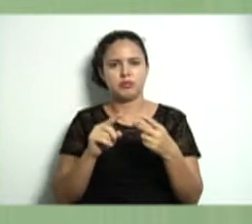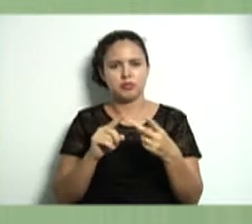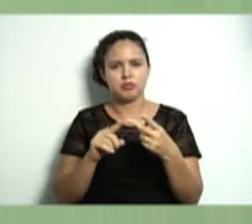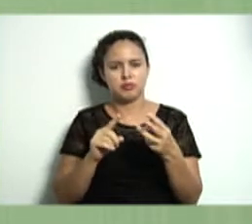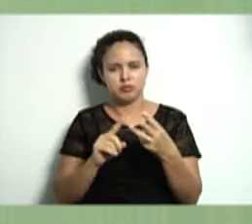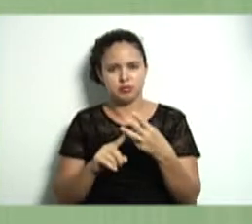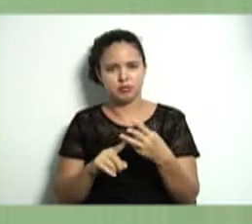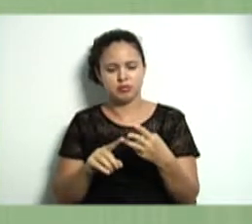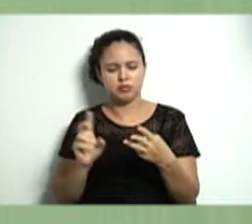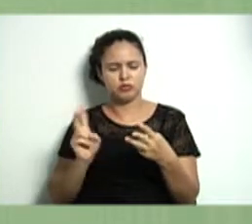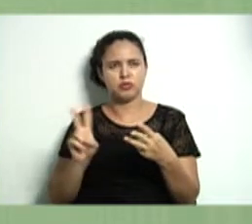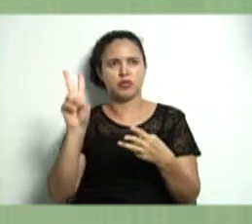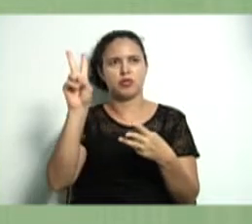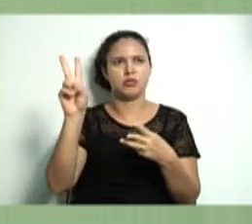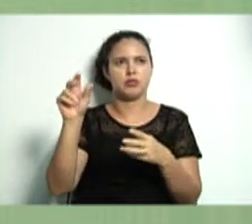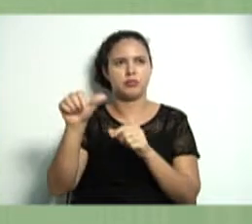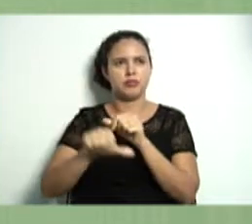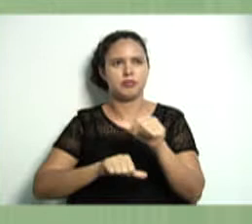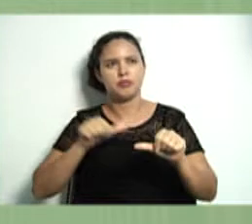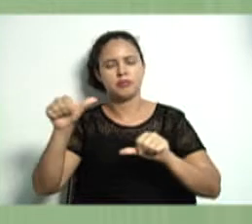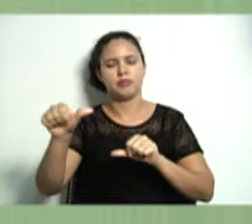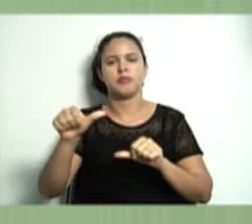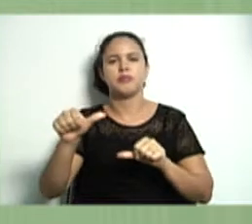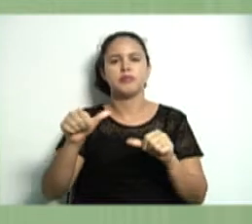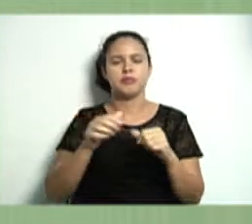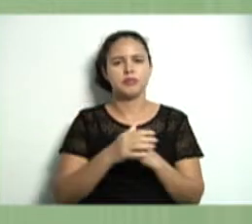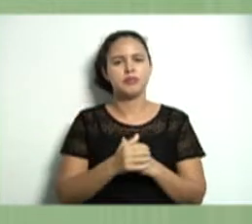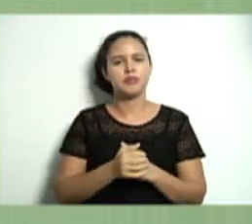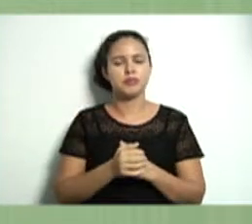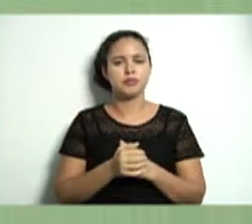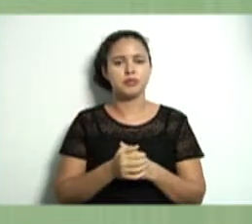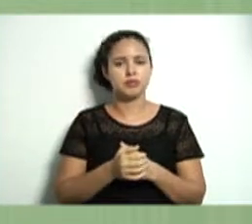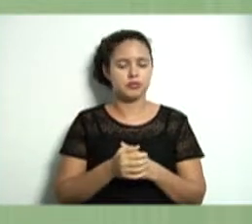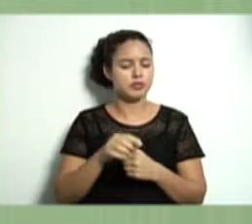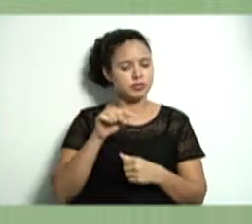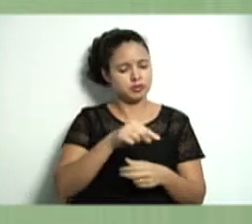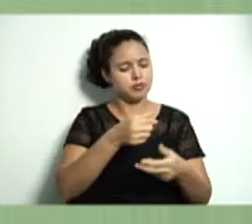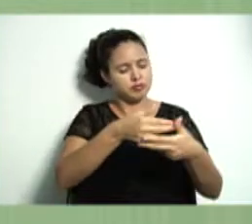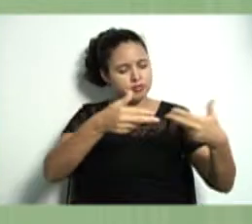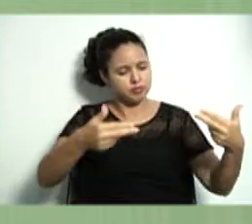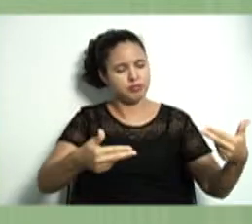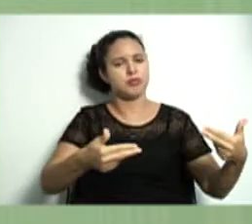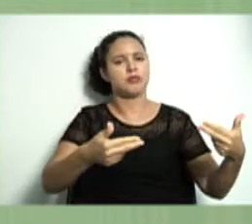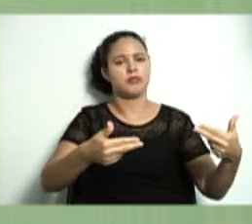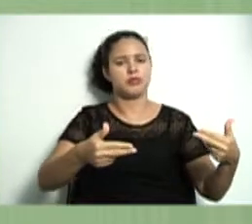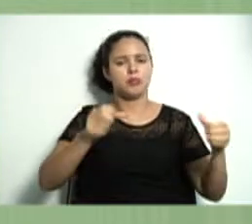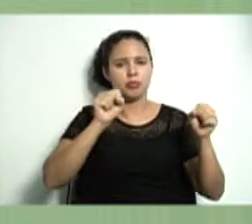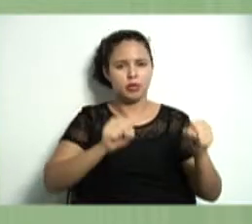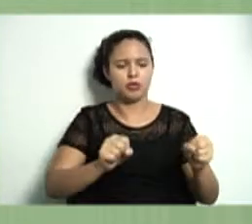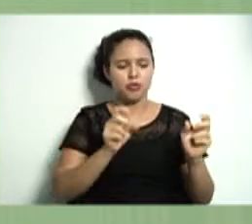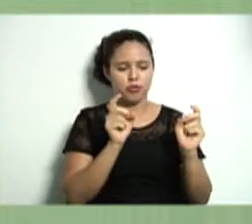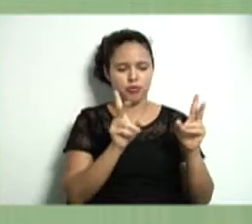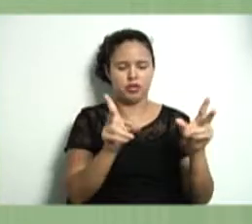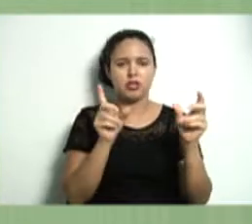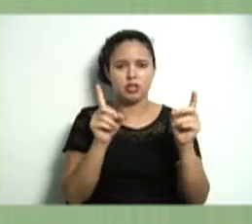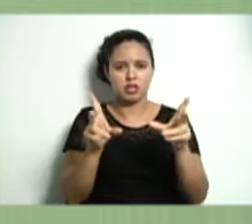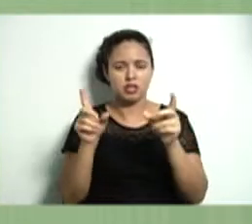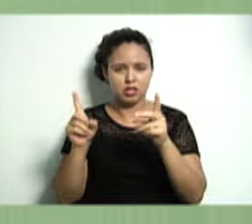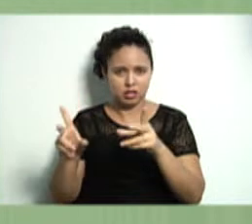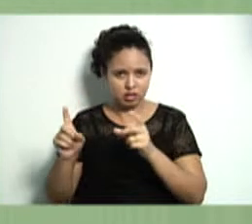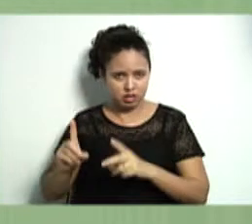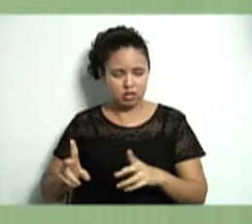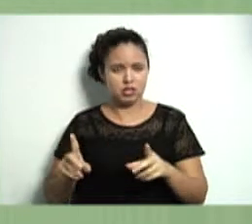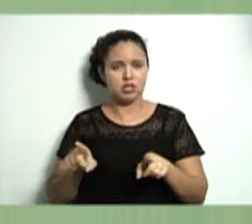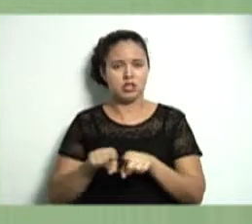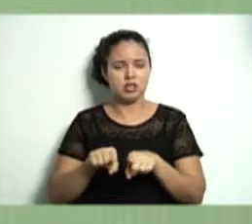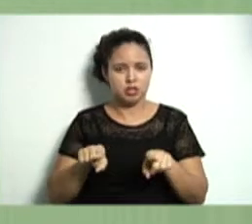com valor de troca em excesso, para que esses produtos possam ser vendidos e, olha o terceiro elemento,